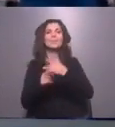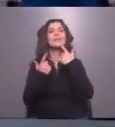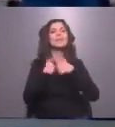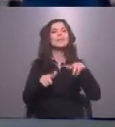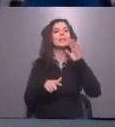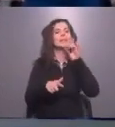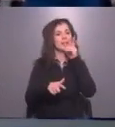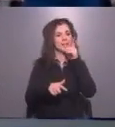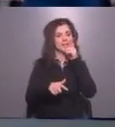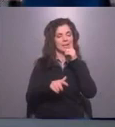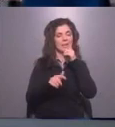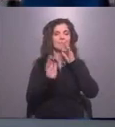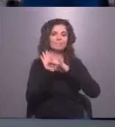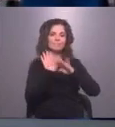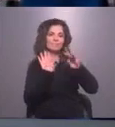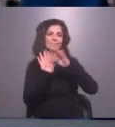Kyrie